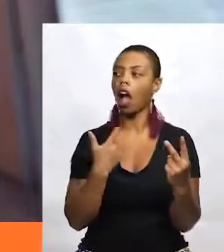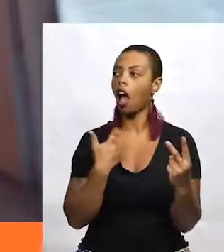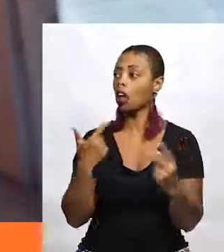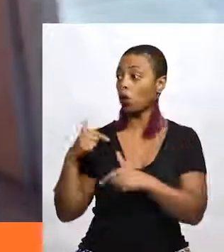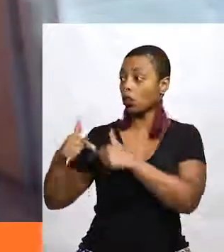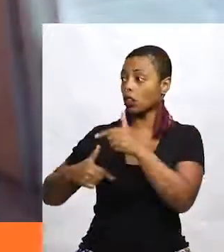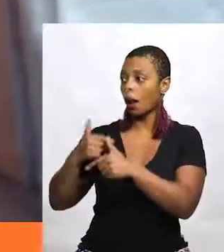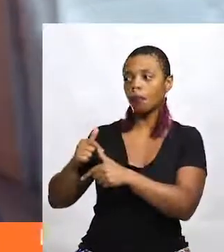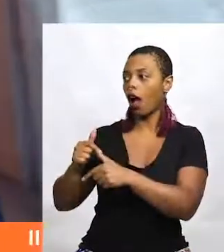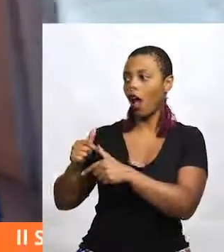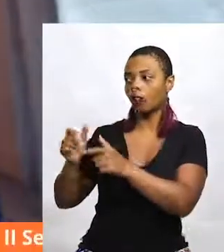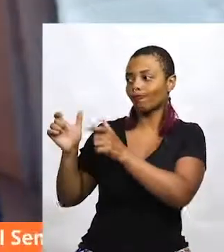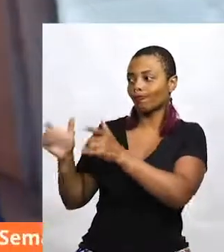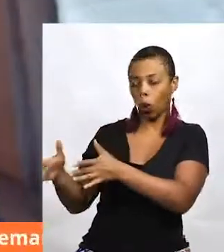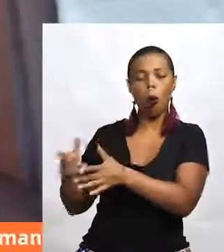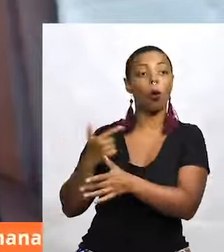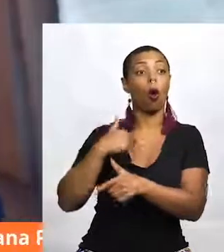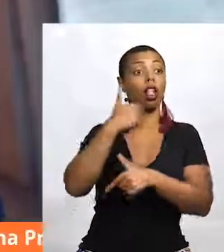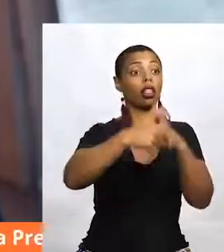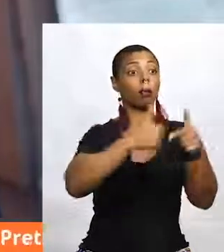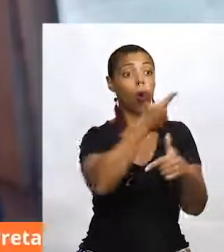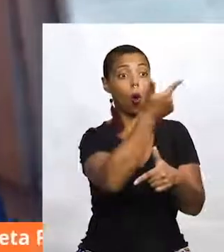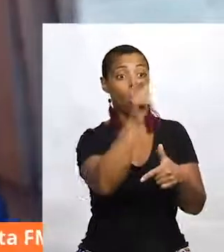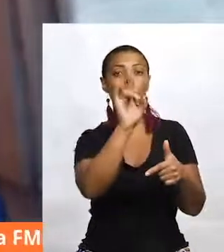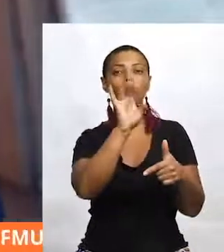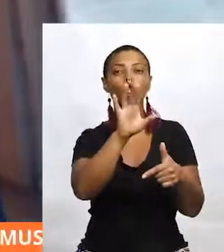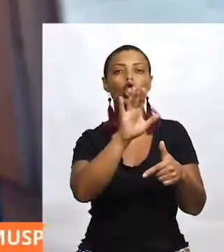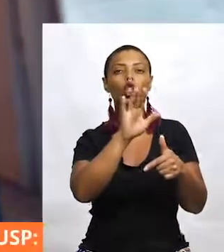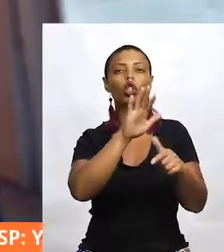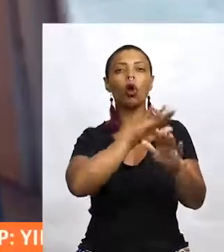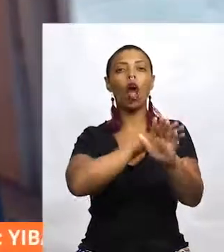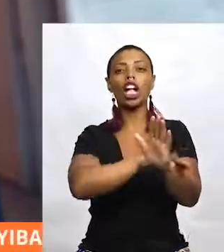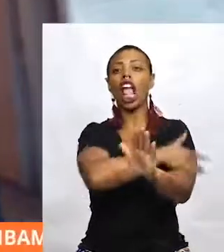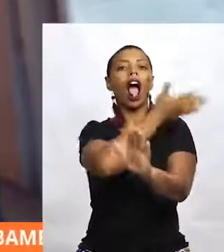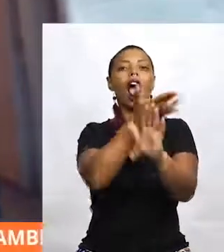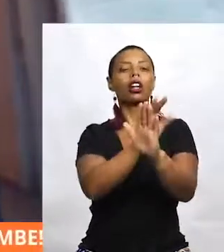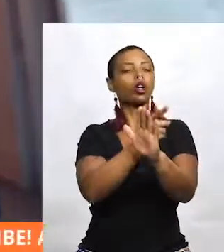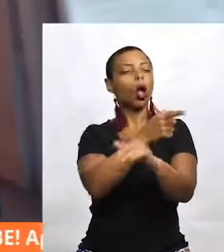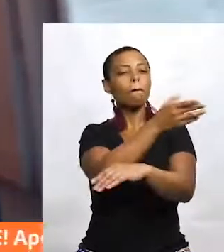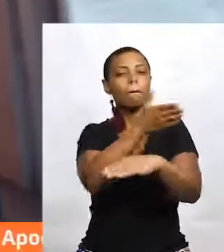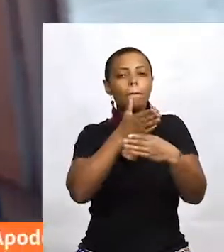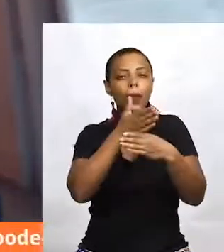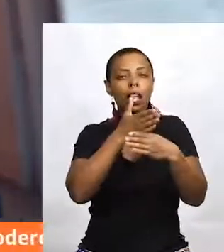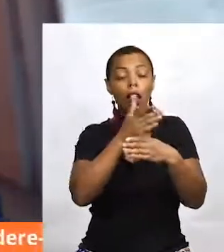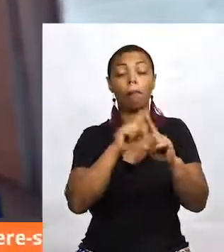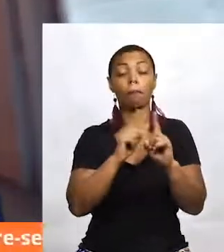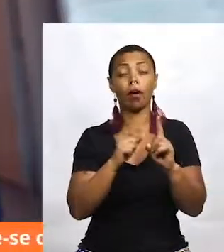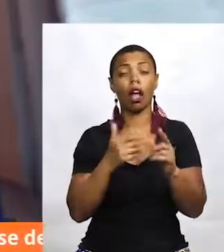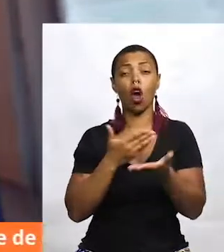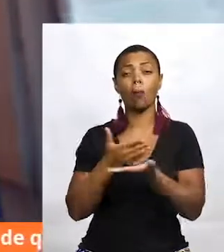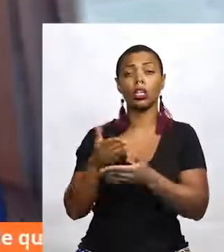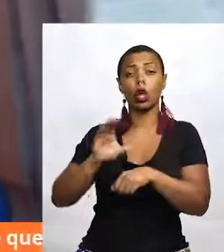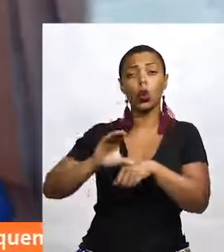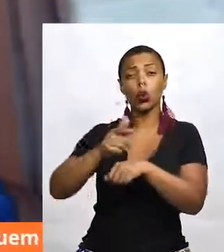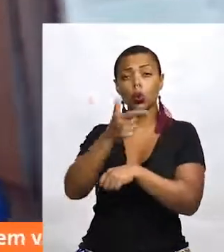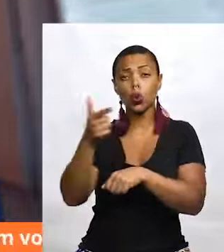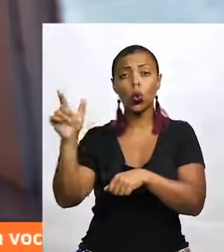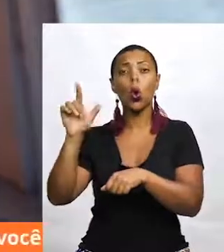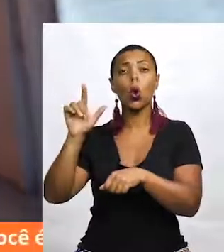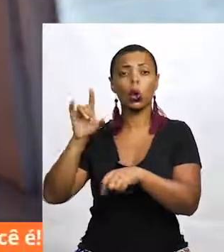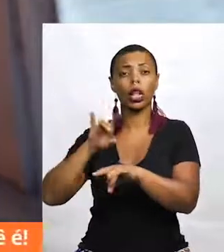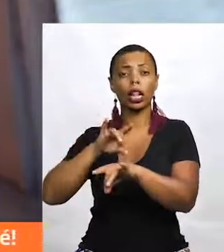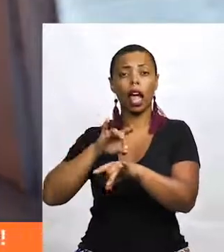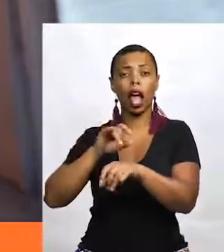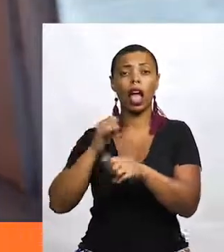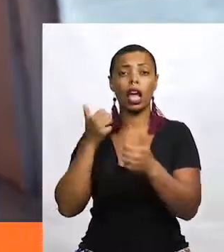de meio período, e comecei um novo curso técnico, aí sim, de química, no período da tarde. Então, eu trabalhava de